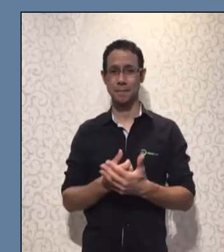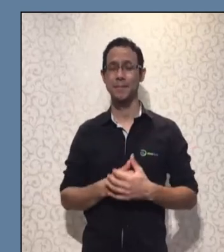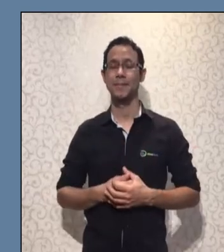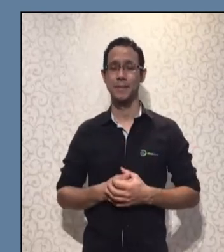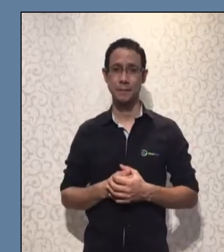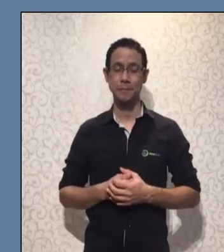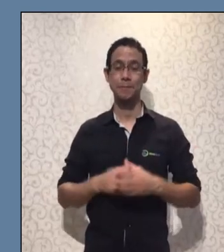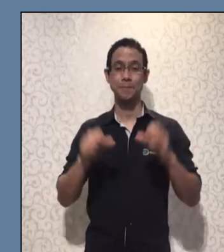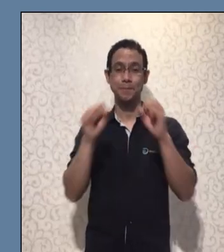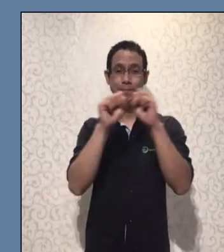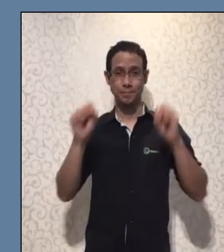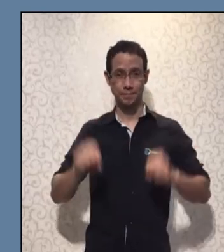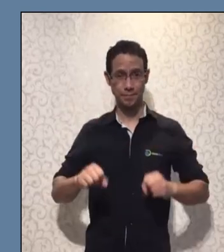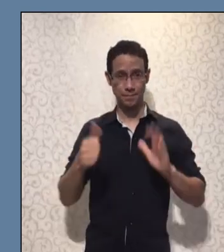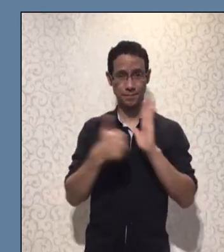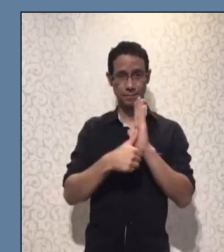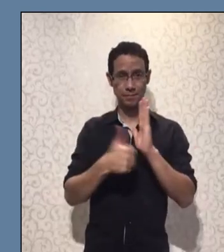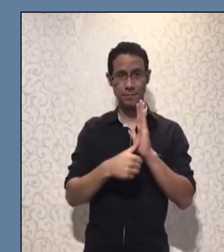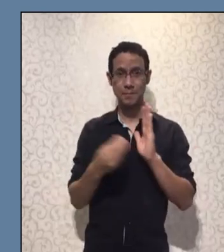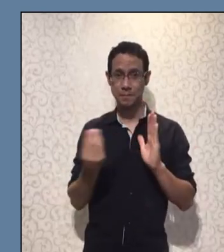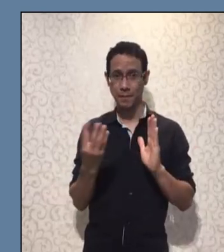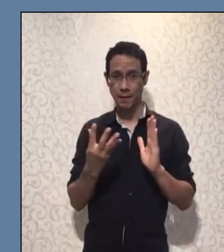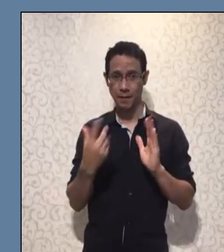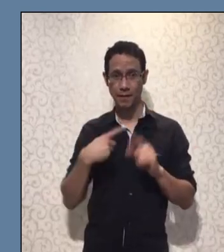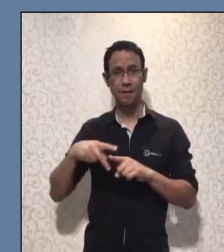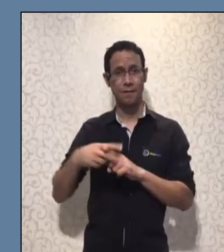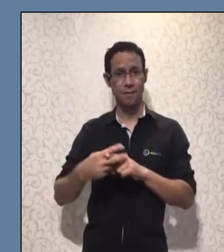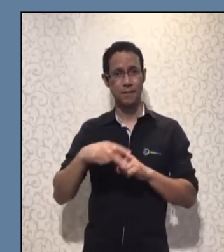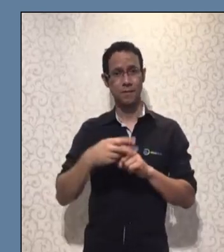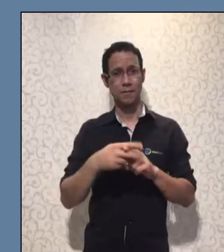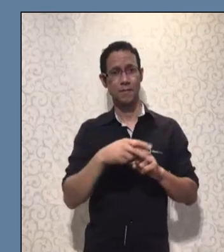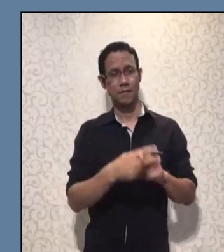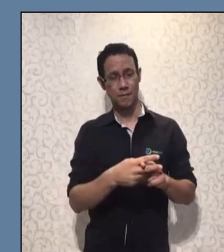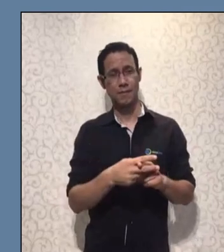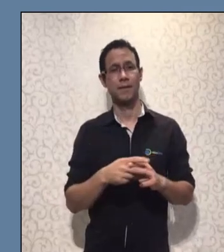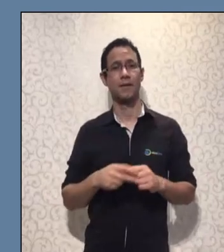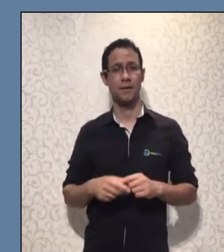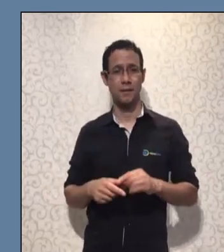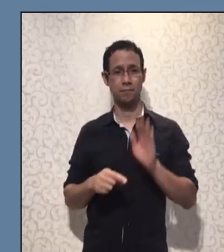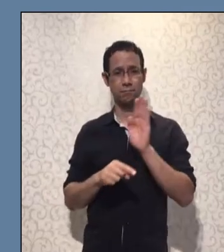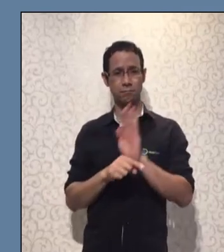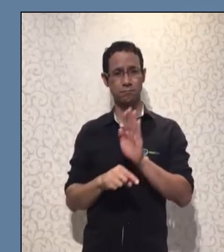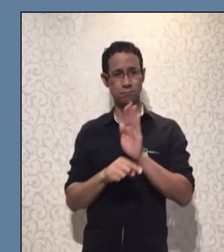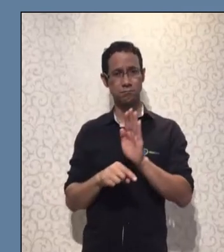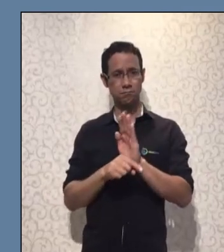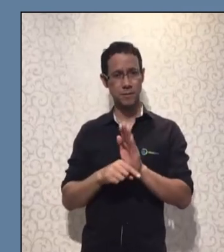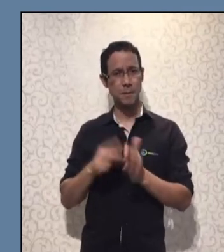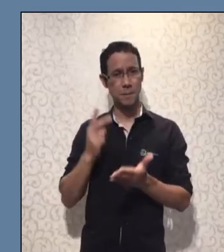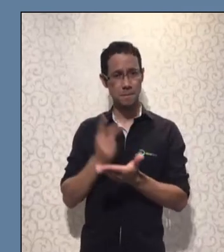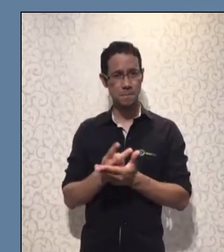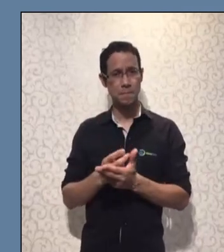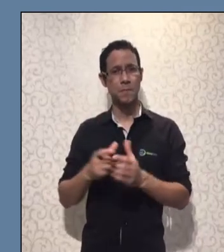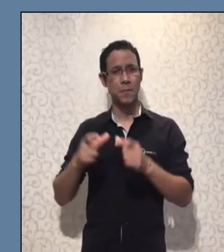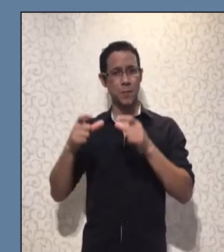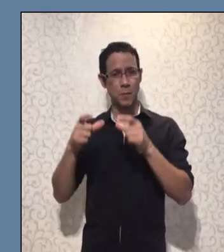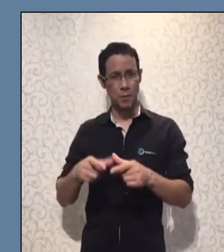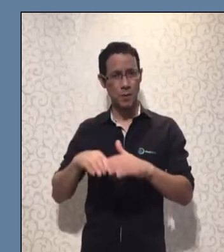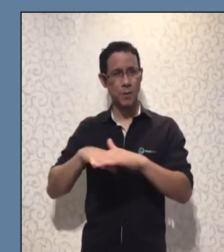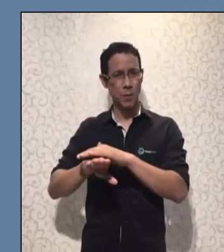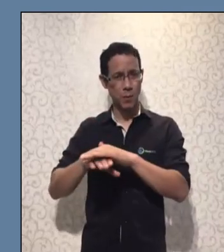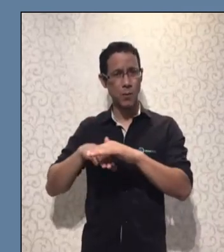eles servem como ferramentas para manter no mesmo lugar essas informações, concentrar